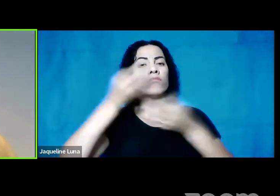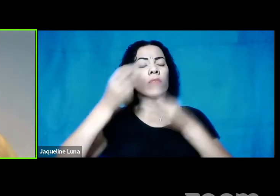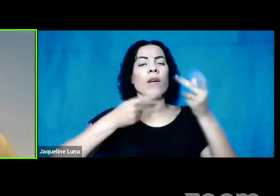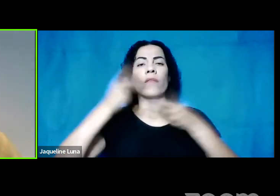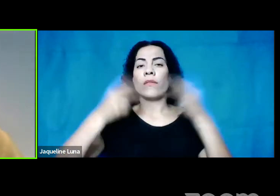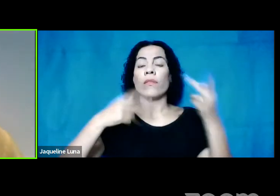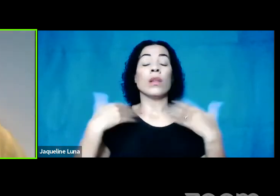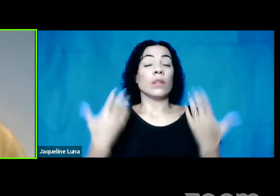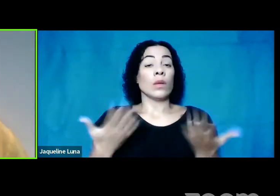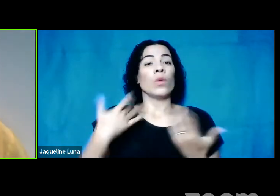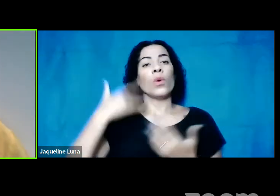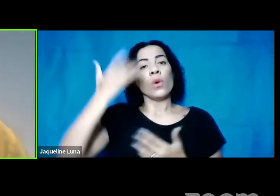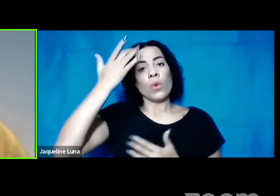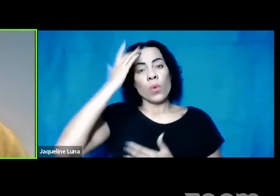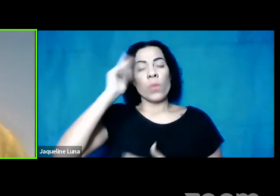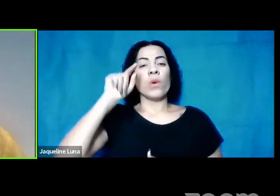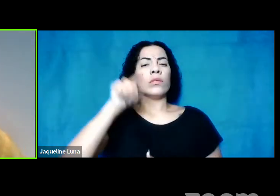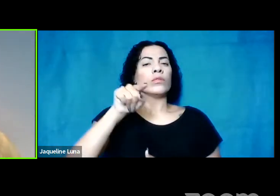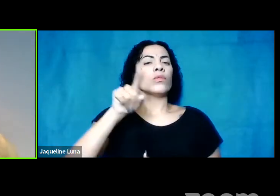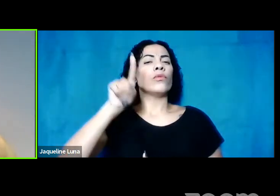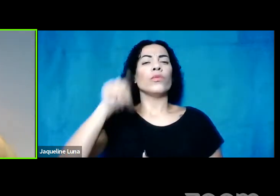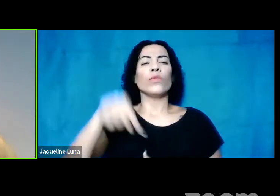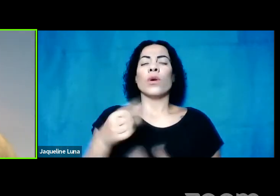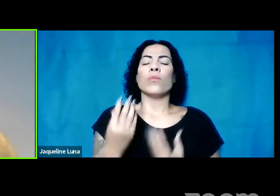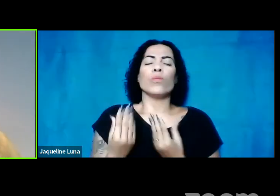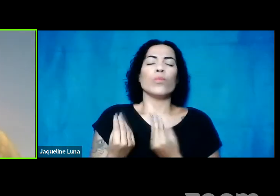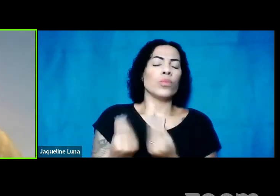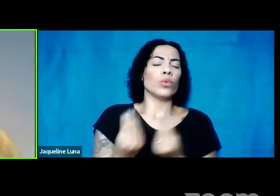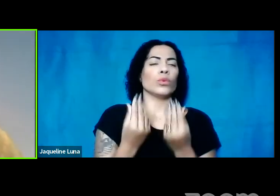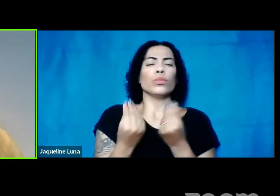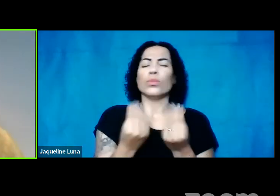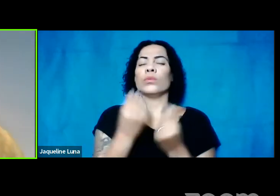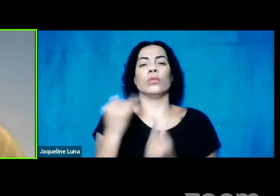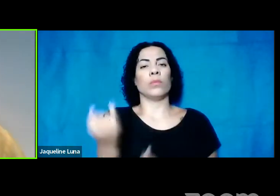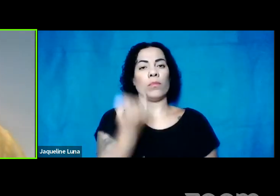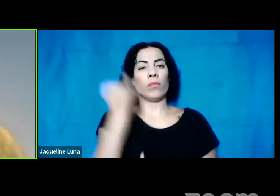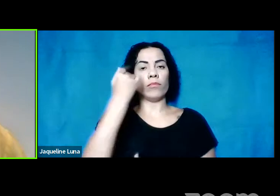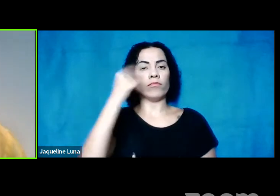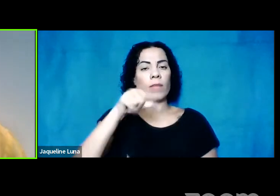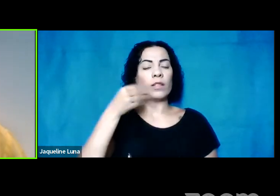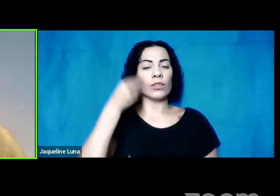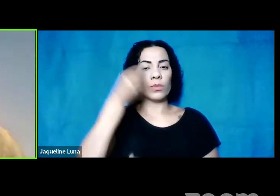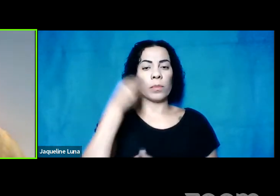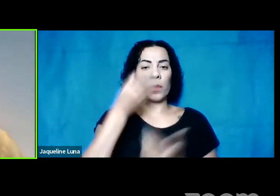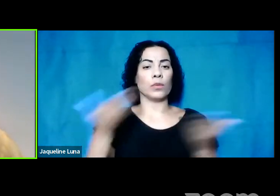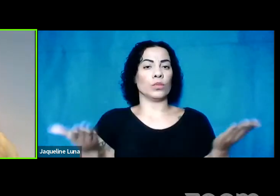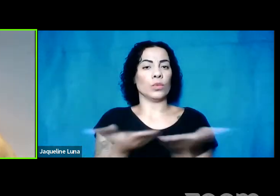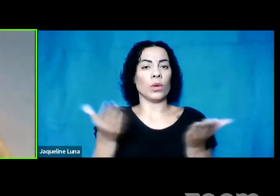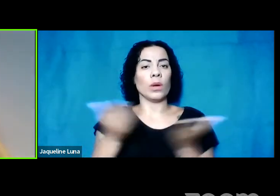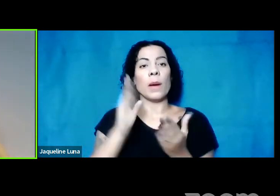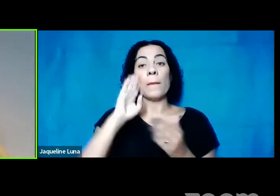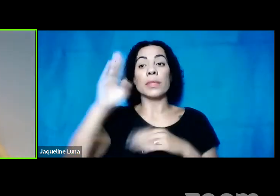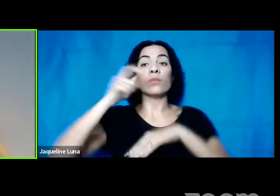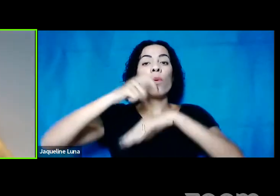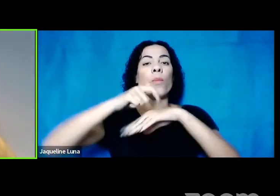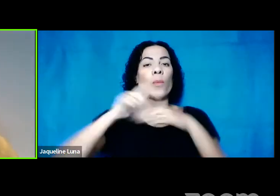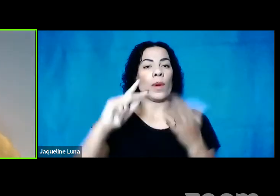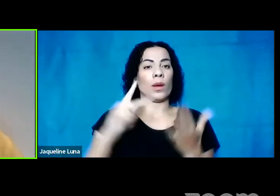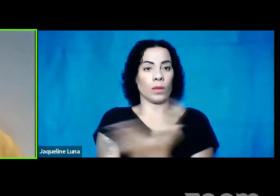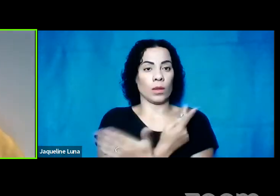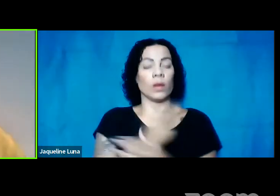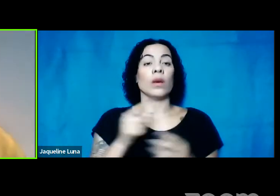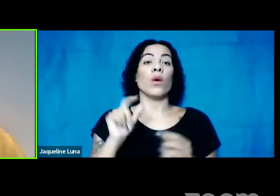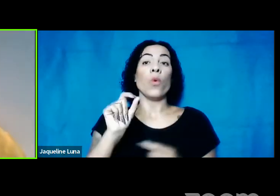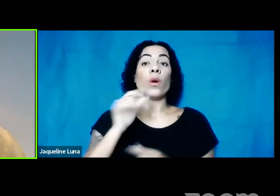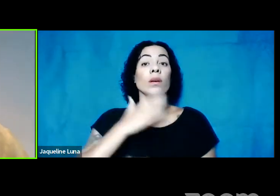acho que foi muito, muito importante a experiência de hoje, pelo momento que ela ocorre. E o que me cabe, na